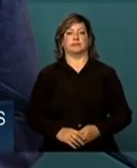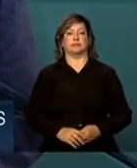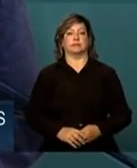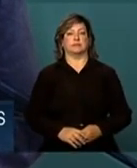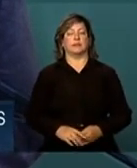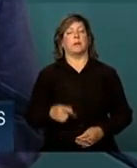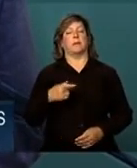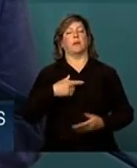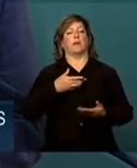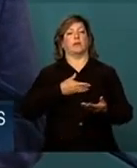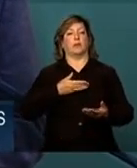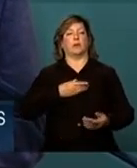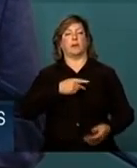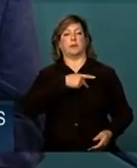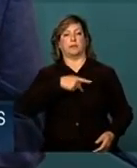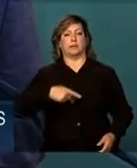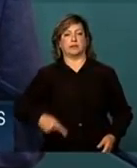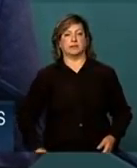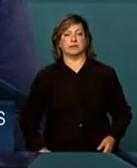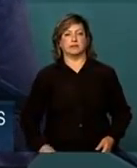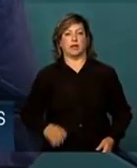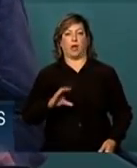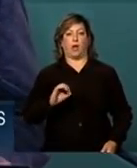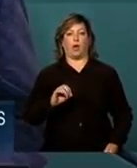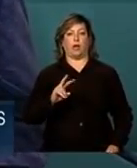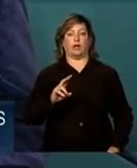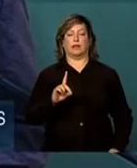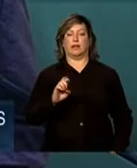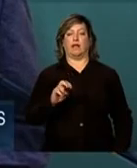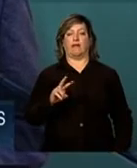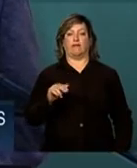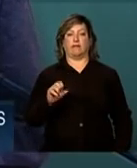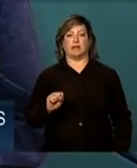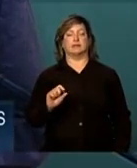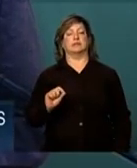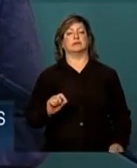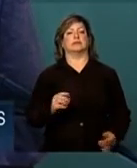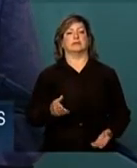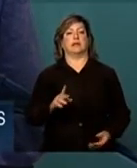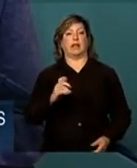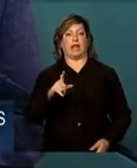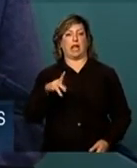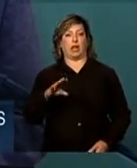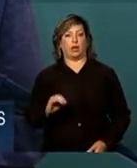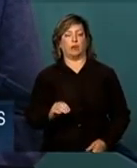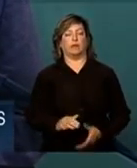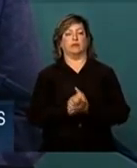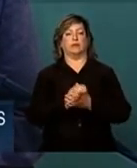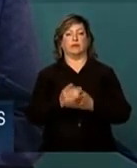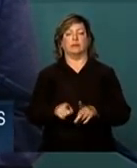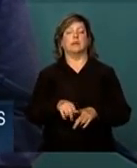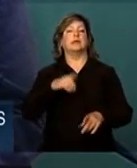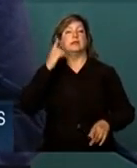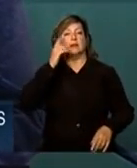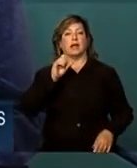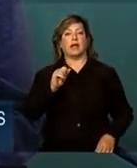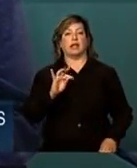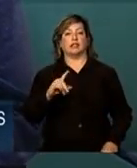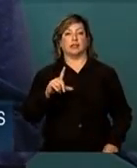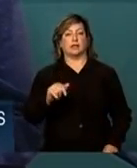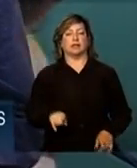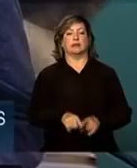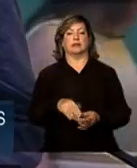meu colega presidente da Codevas, Elmo Vaz, deputado Átila Lira, secretário de